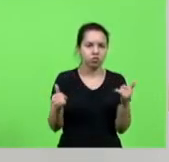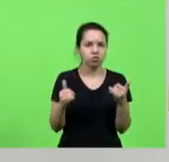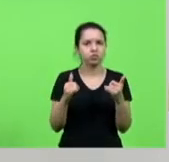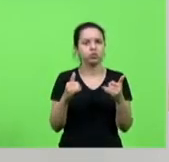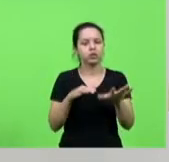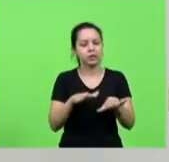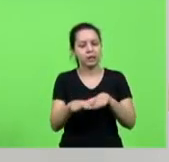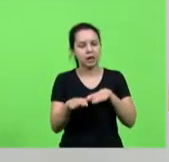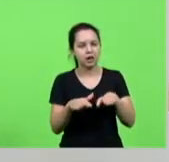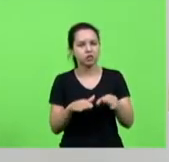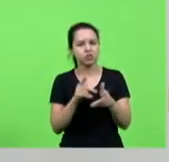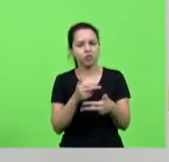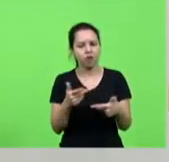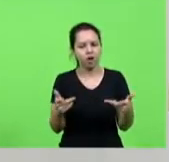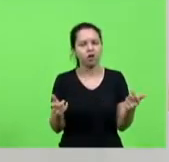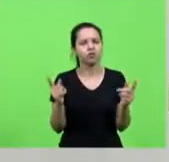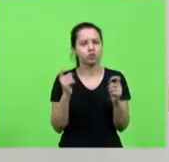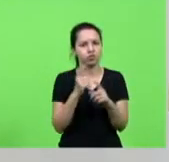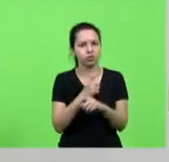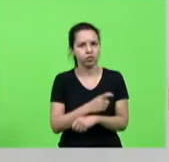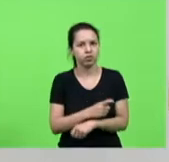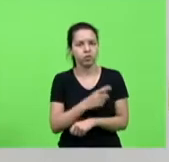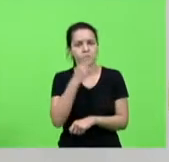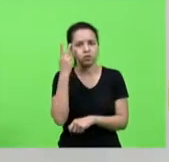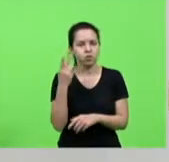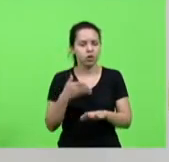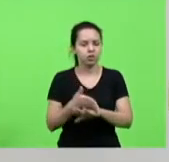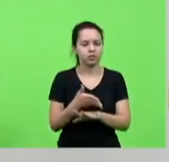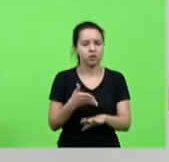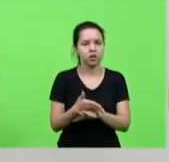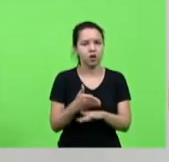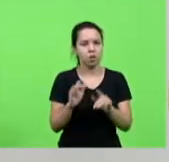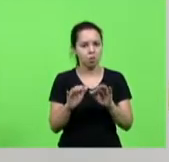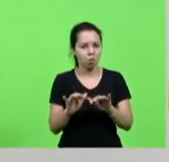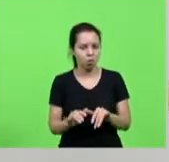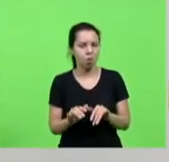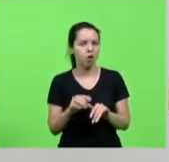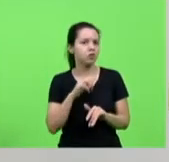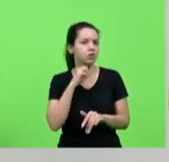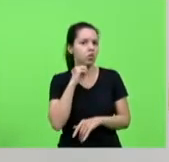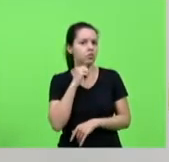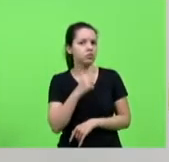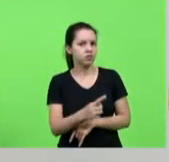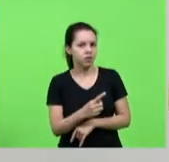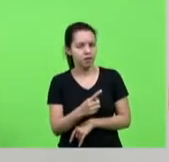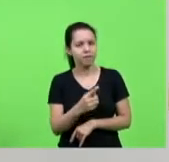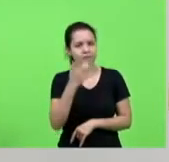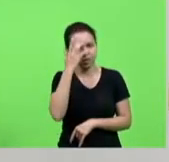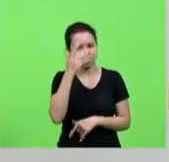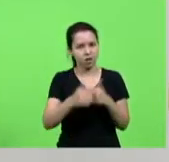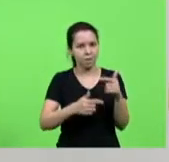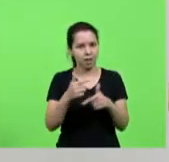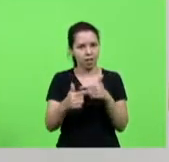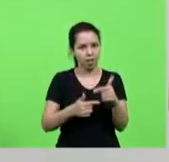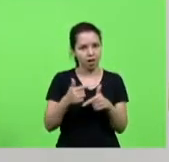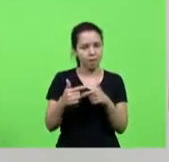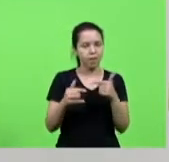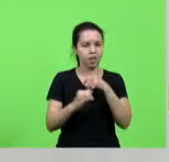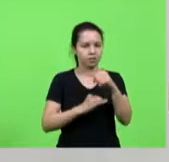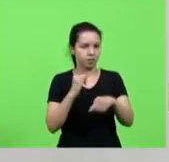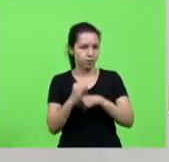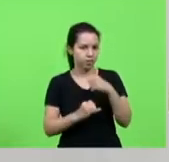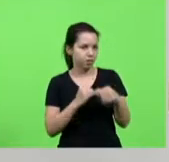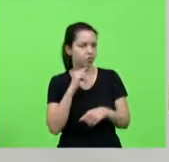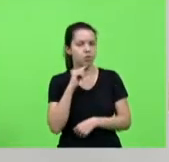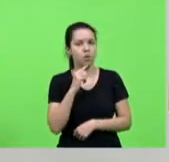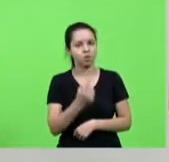trânsito. Então, está muito complexo mesmo. Nem todo mundo consegue acessar ali um dispositivo remoto, tem aquela facilidade de trabalhar online ou de forma virtual,